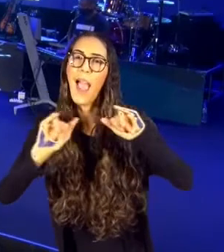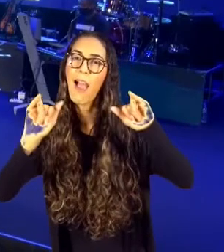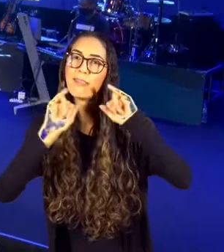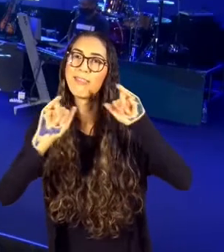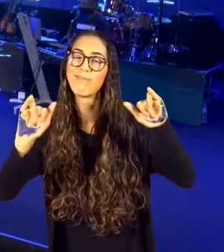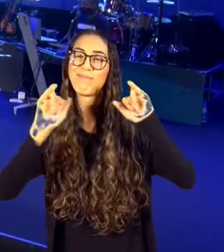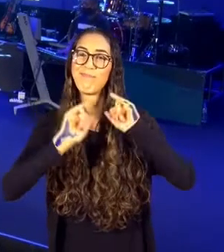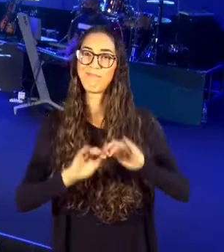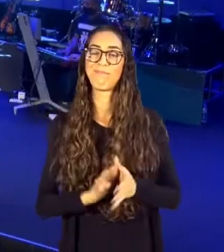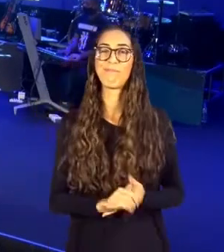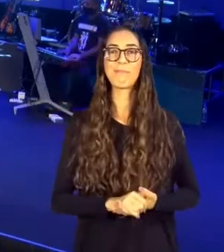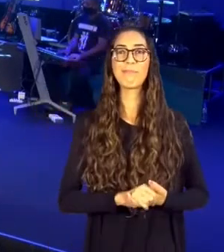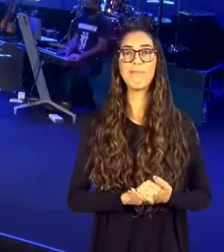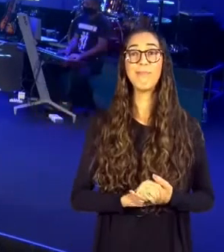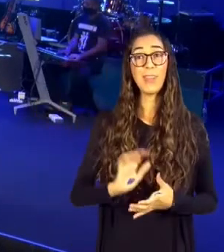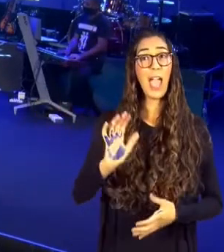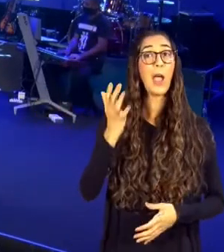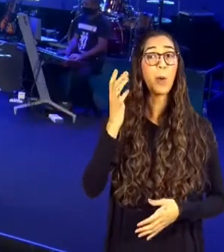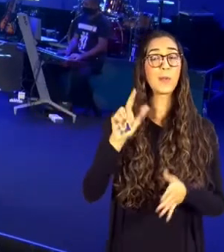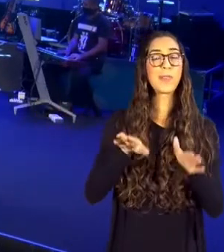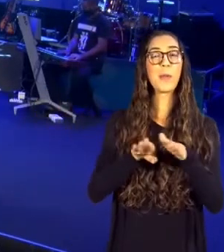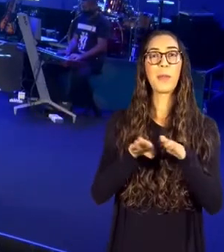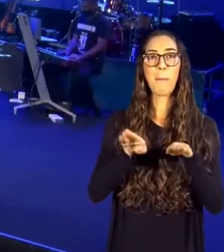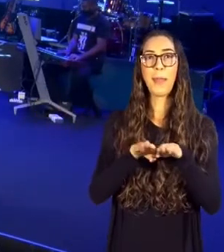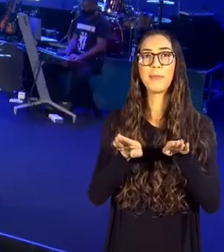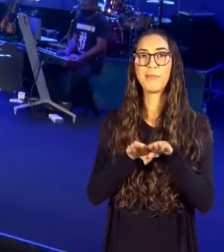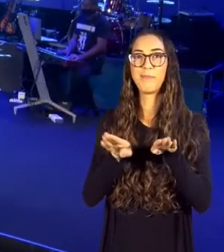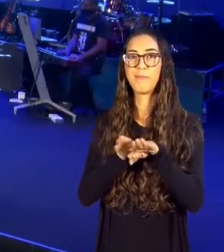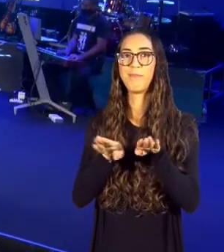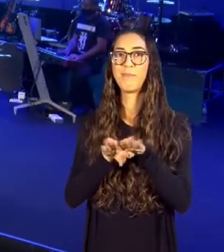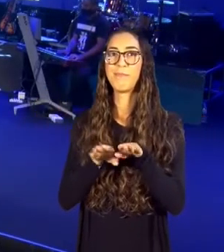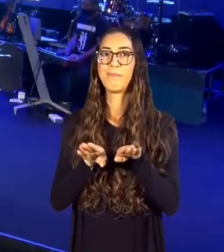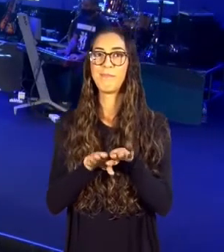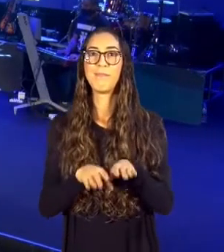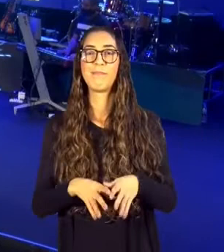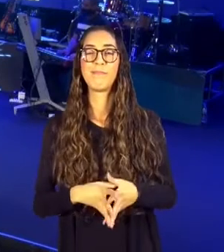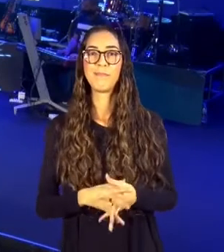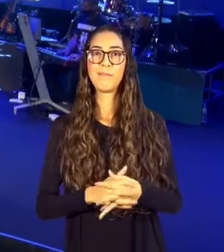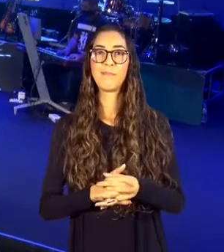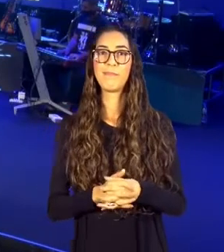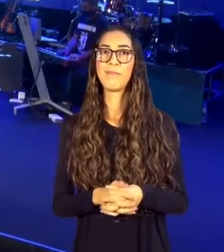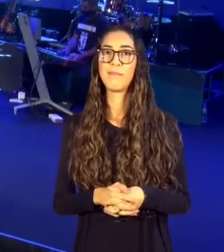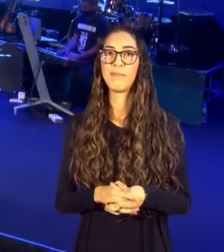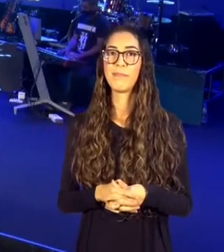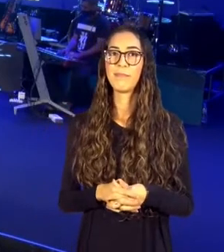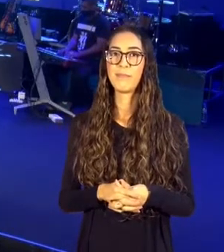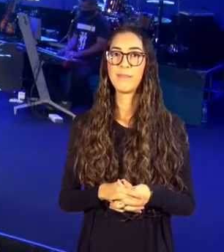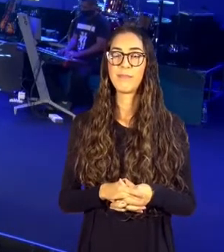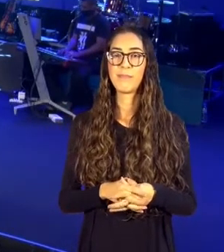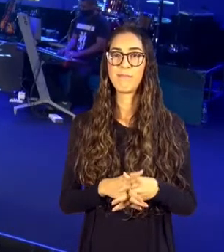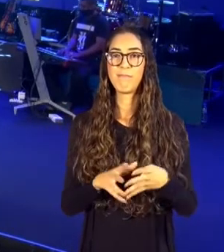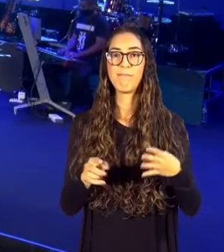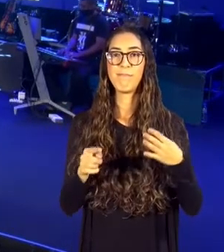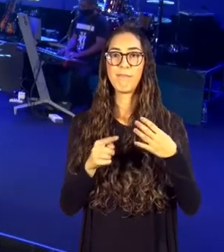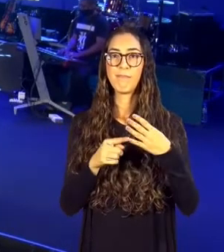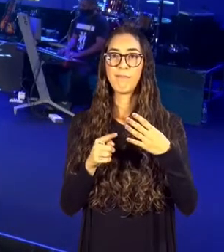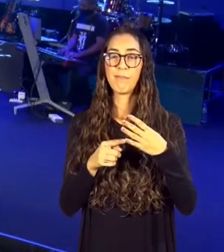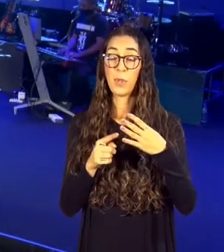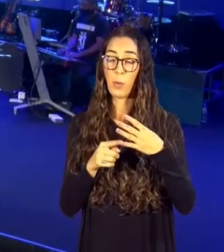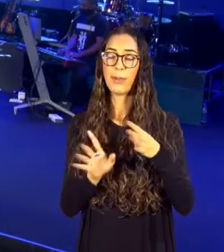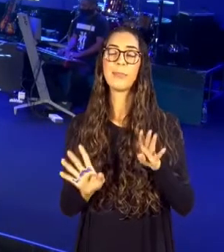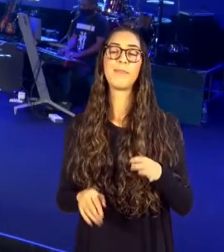o mensageiro da aliança, aquele que vocês desejam virá, diz o Senhor dos Exércitos. Se cumpriu a quarta profecia. Qual seria a